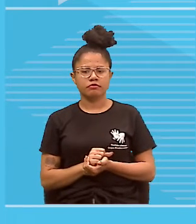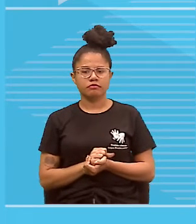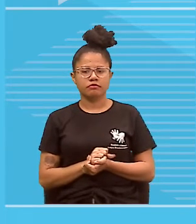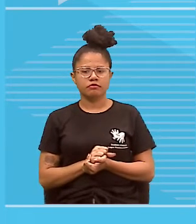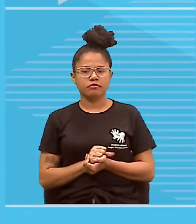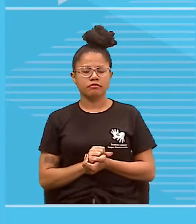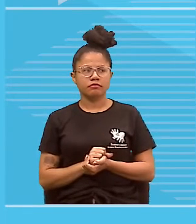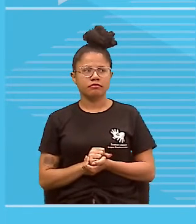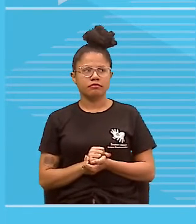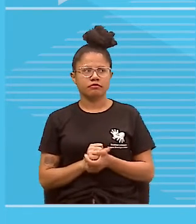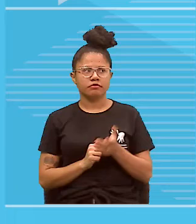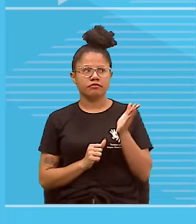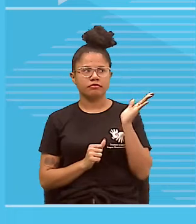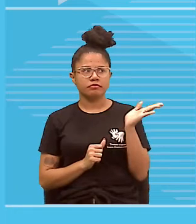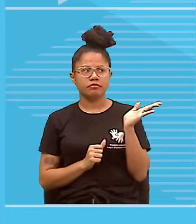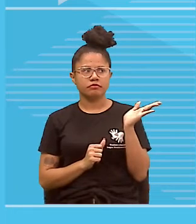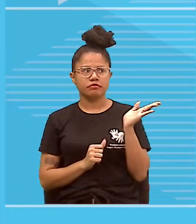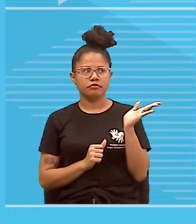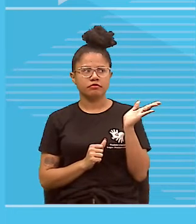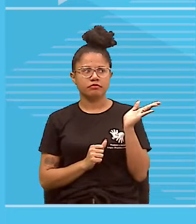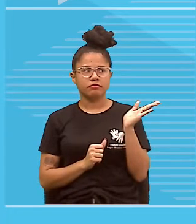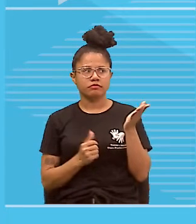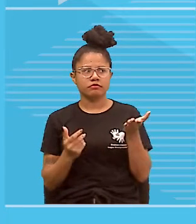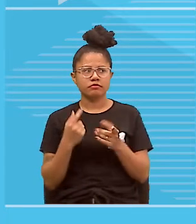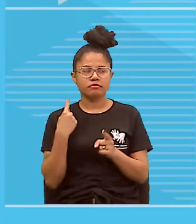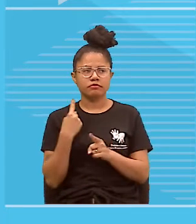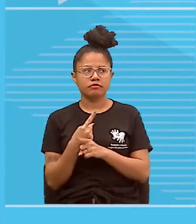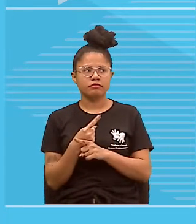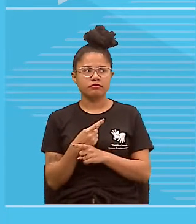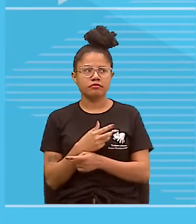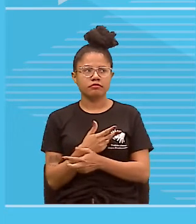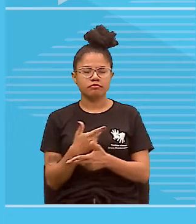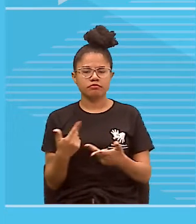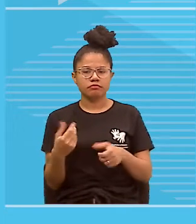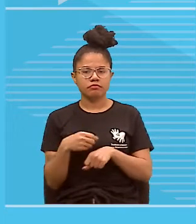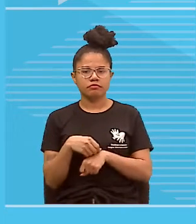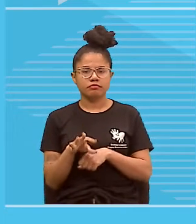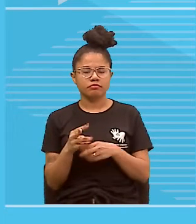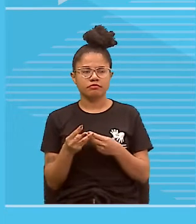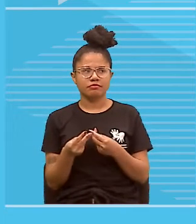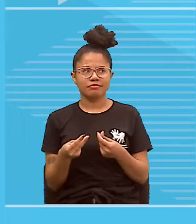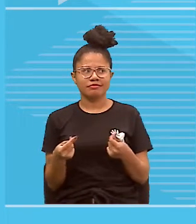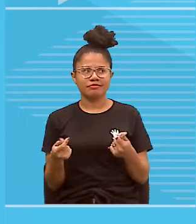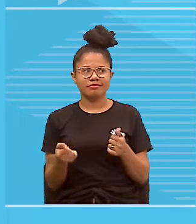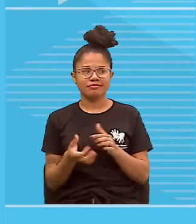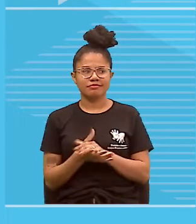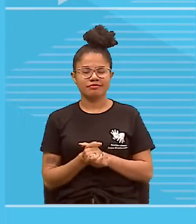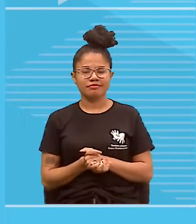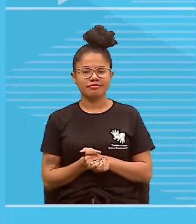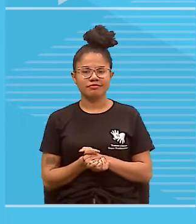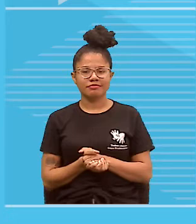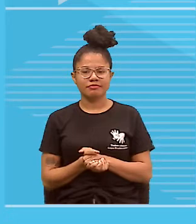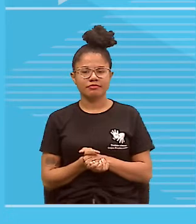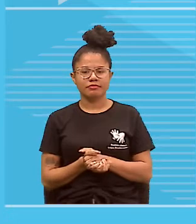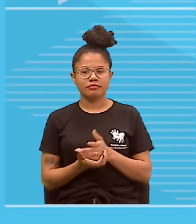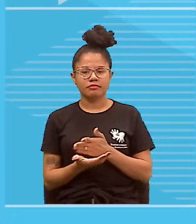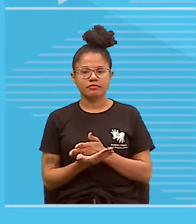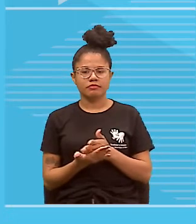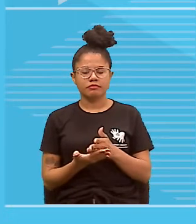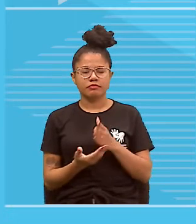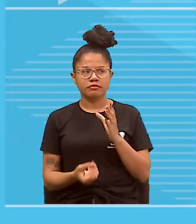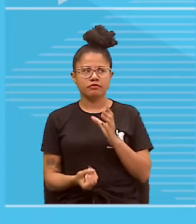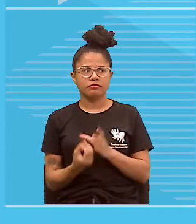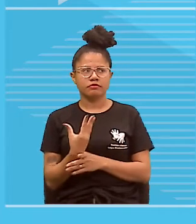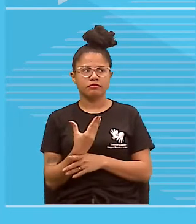delas né que são nesse sedimentos que hoje a gente encontra inclusive vários fósseis ó é massa Começam a surgir aqui